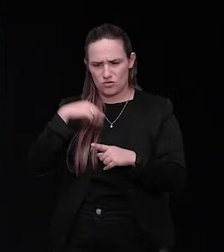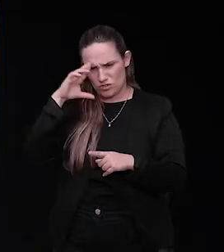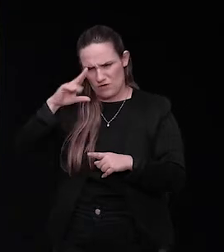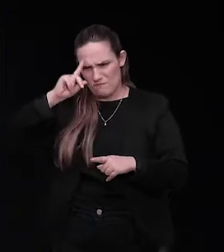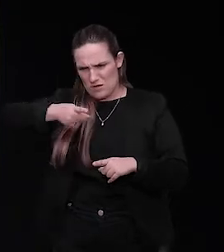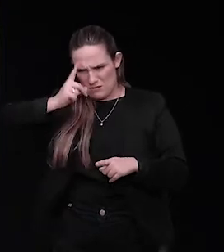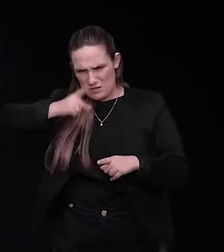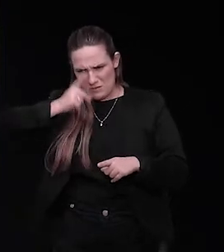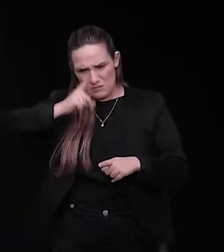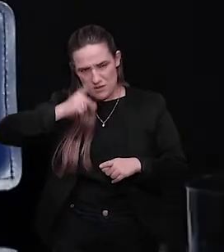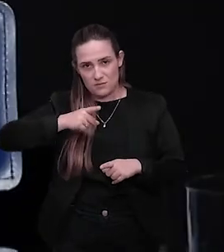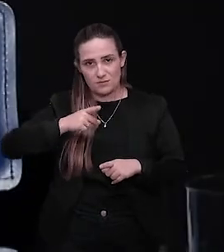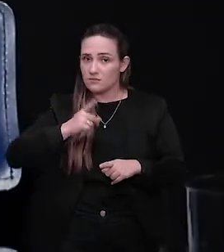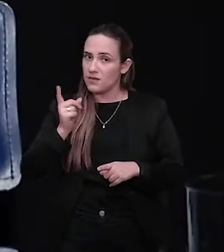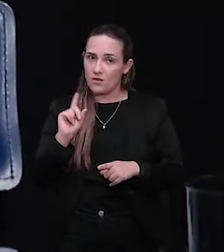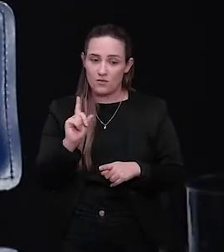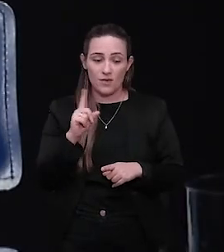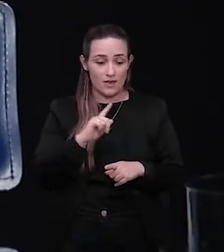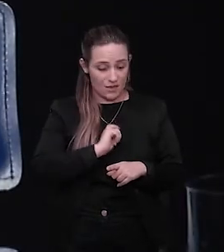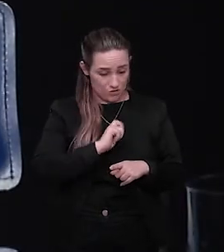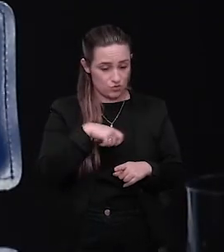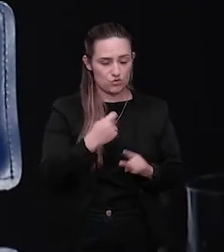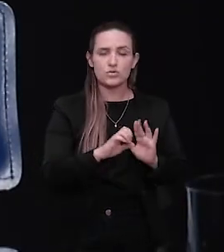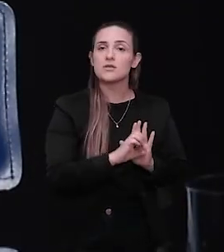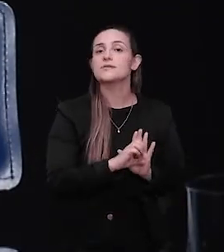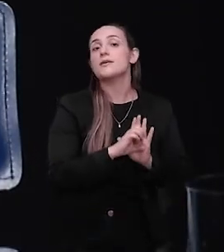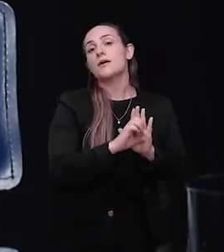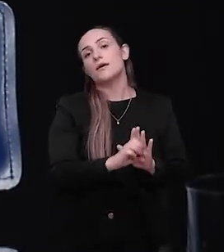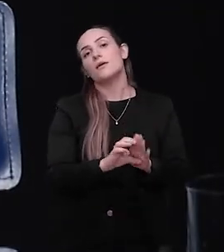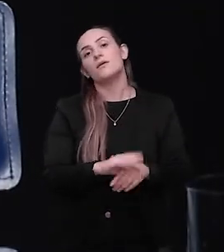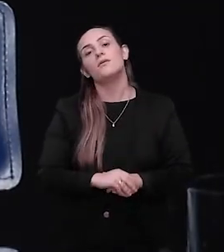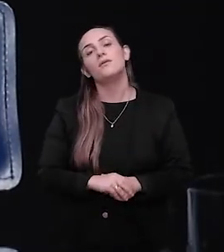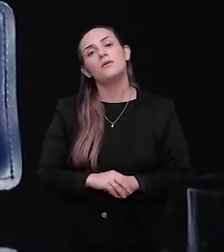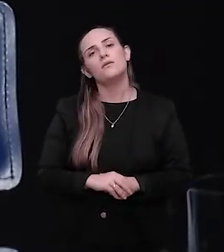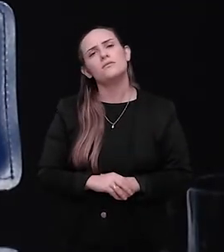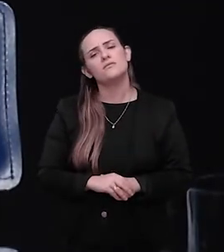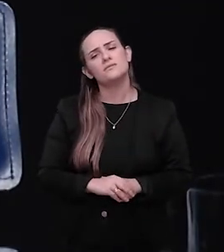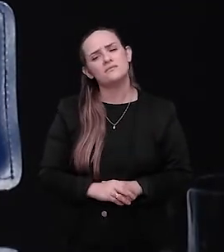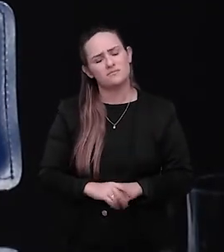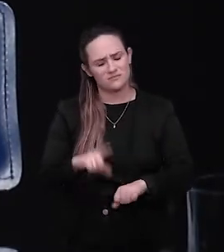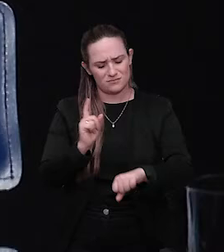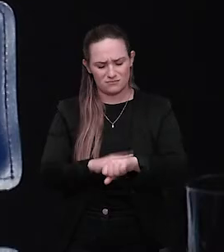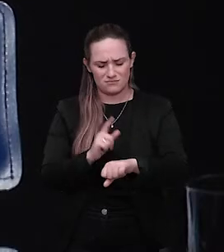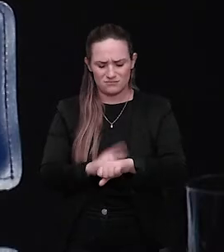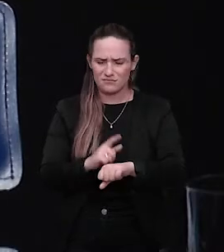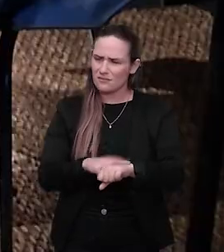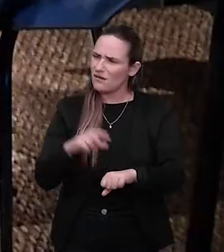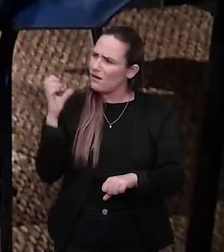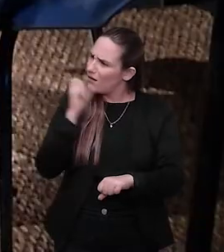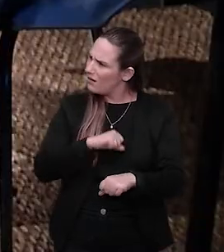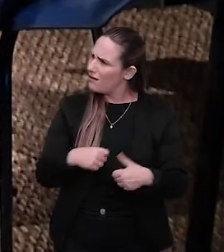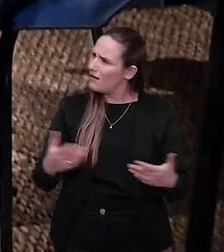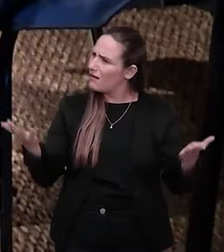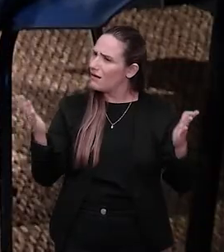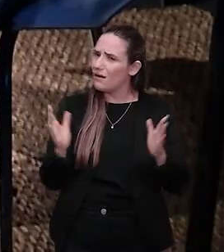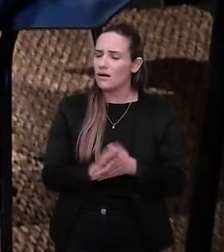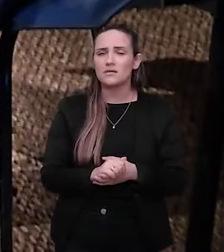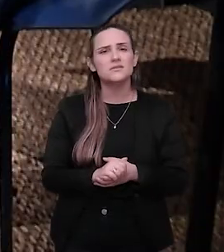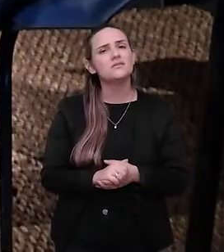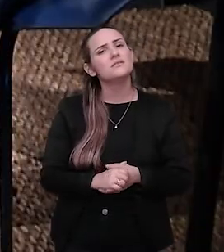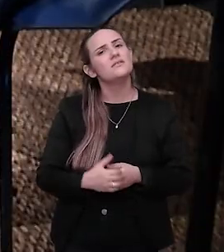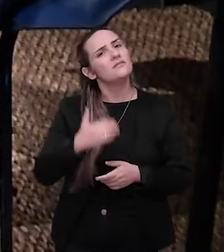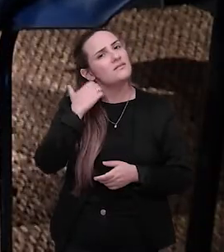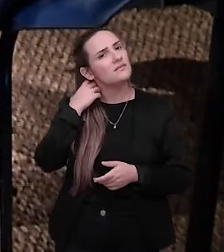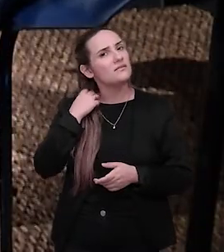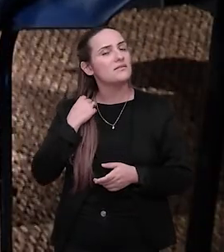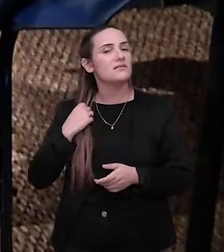comando, você através de atitudes. E eu quero perguntar para o senhor o seguinte, o pessoal já está me acenando aqui, passou tão rápido esse segundo bloco nosso aqui, mas a